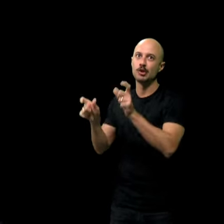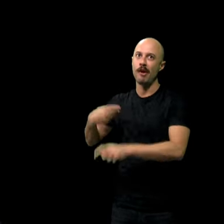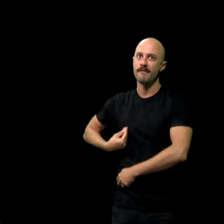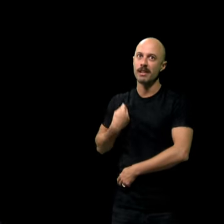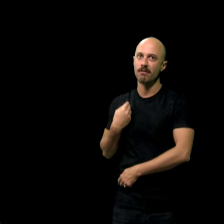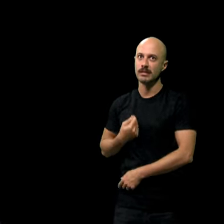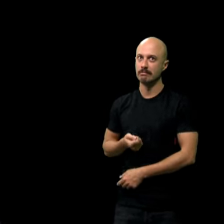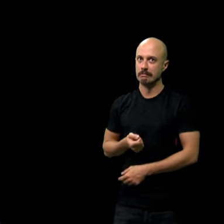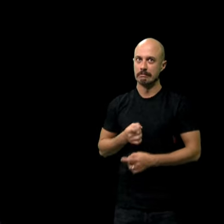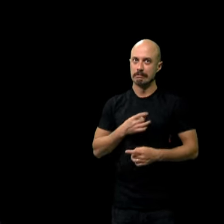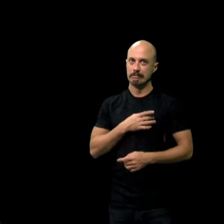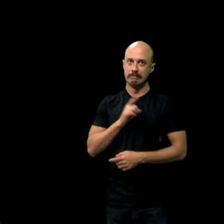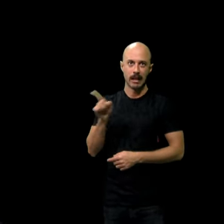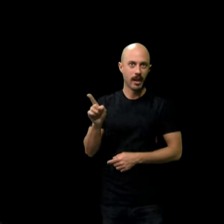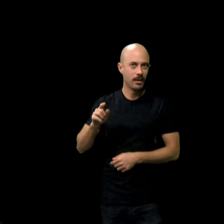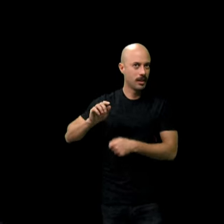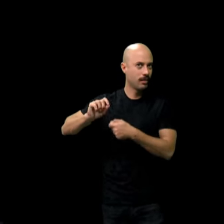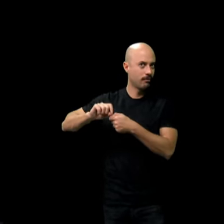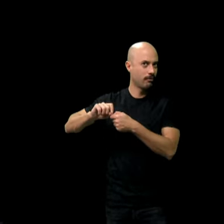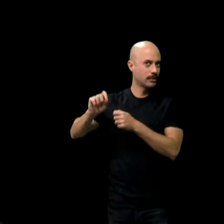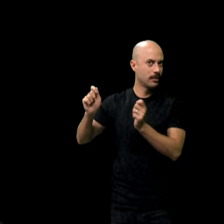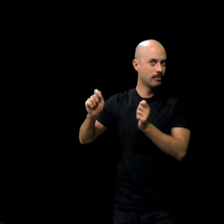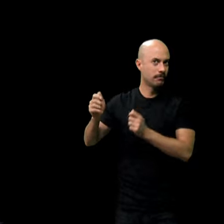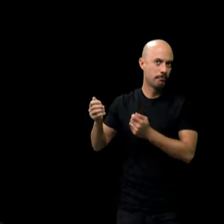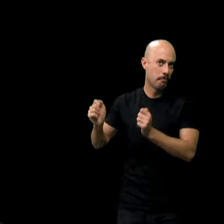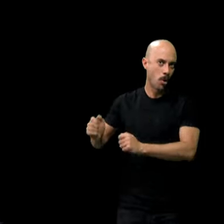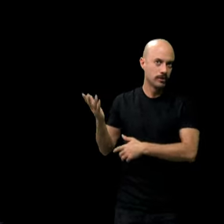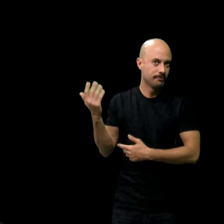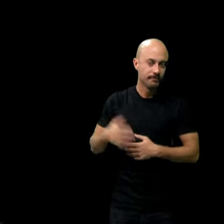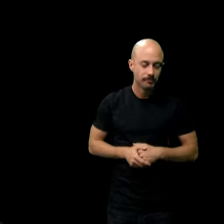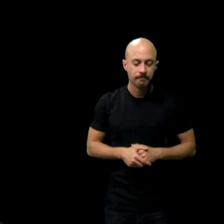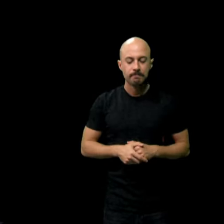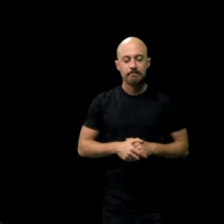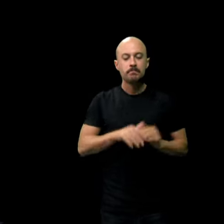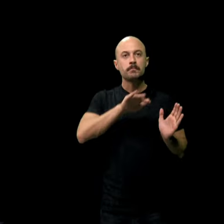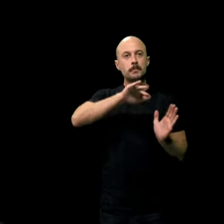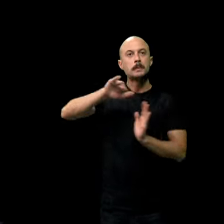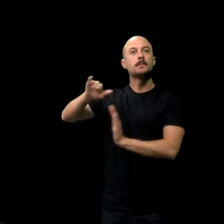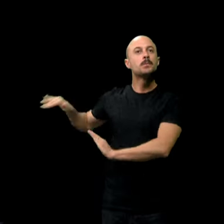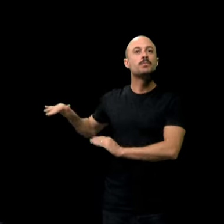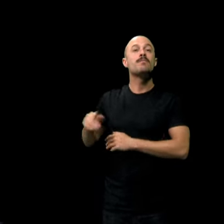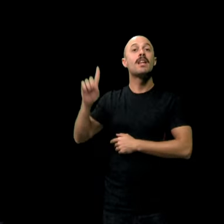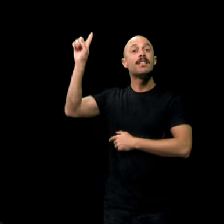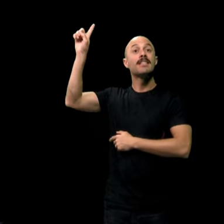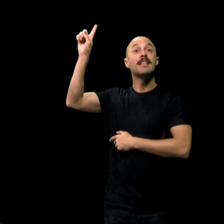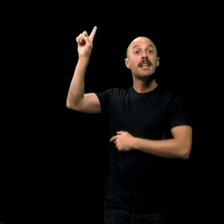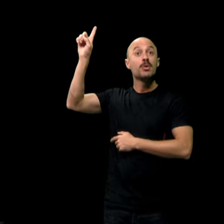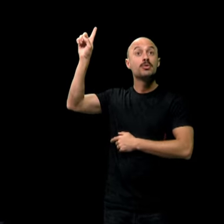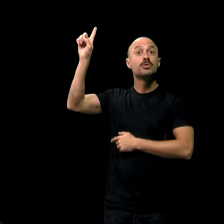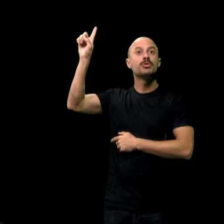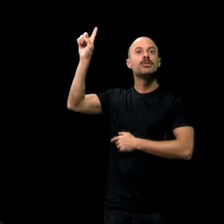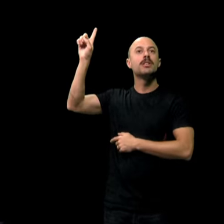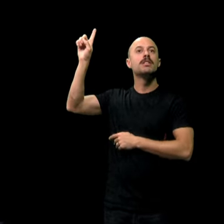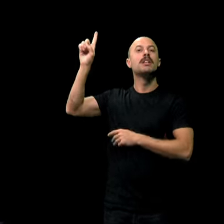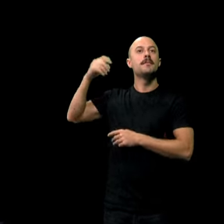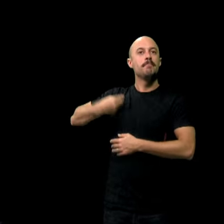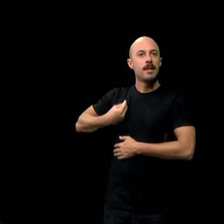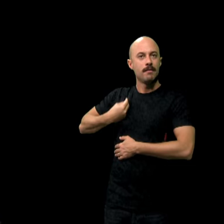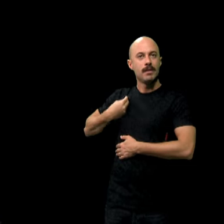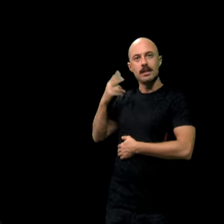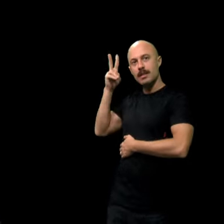Por muitos anos, quase 20 anos, o que me deu e gerou riqueza nas empresas com a bênção de